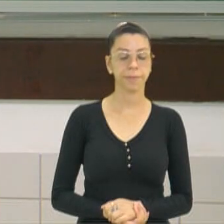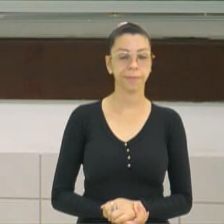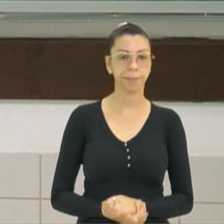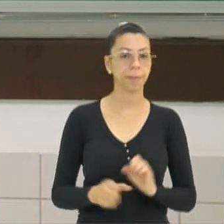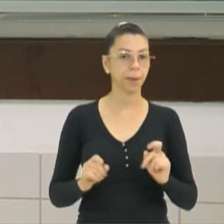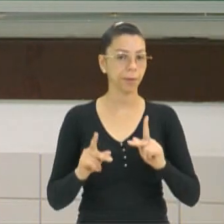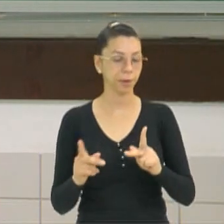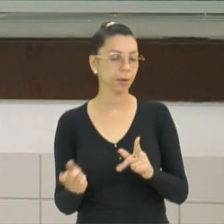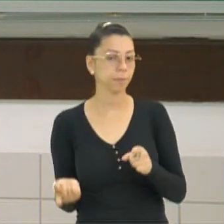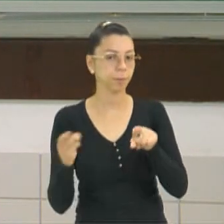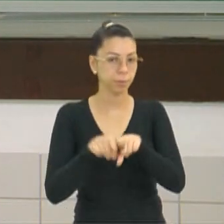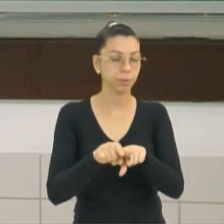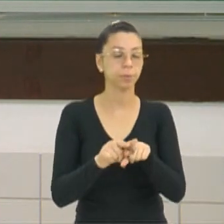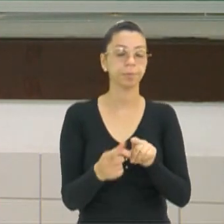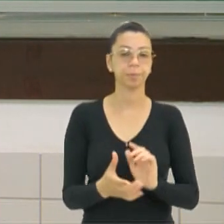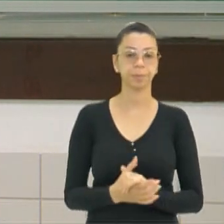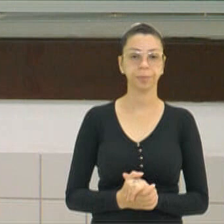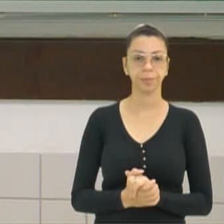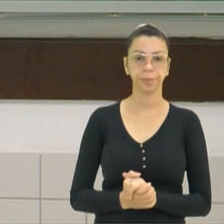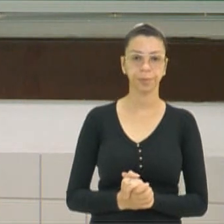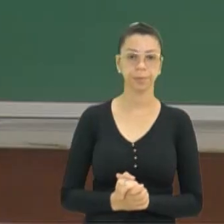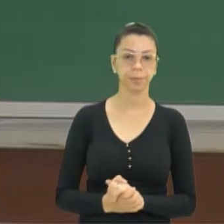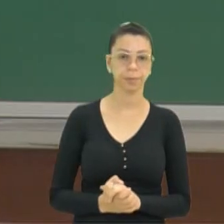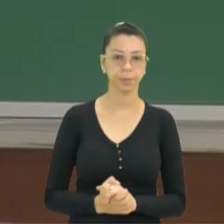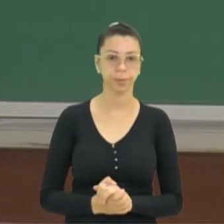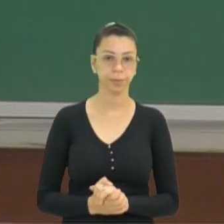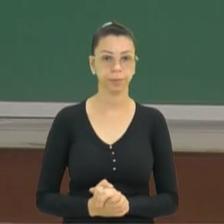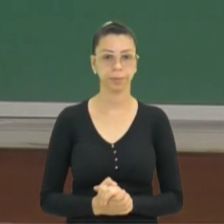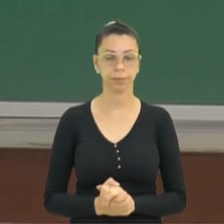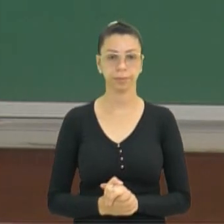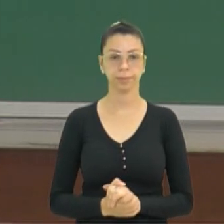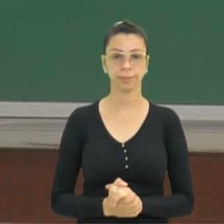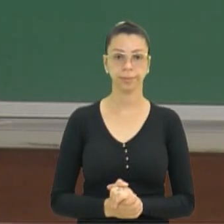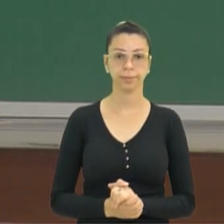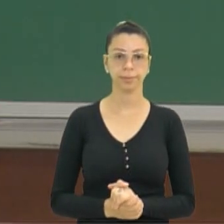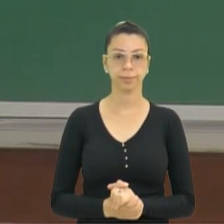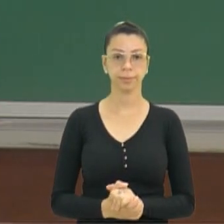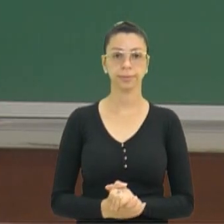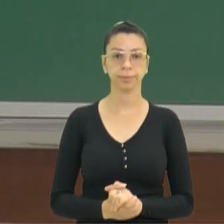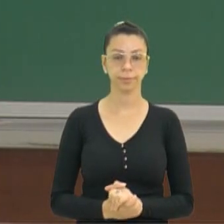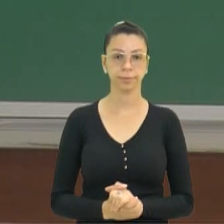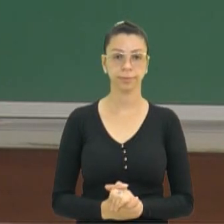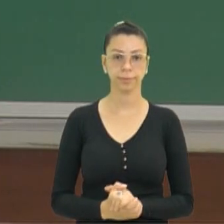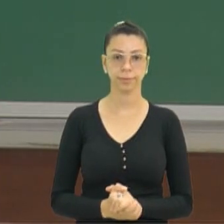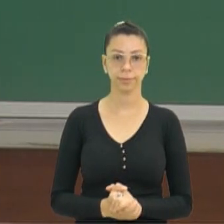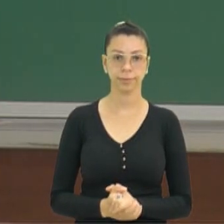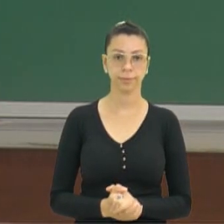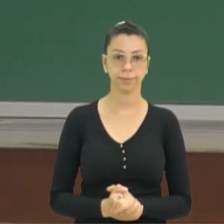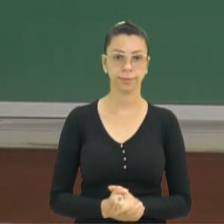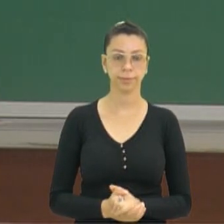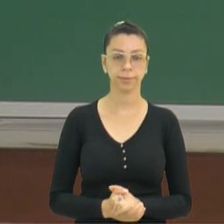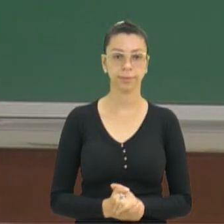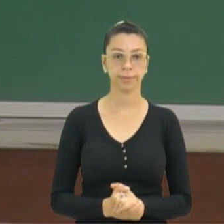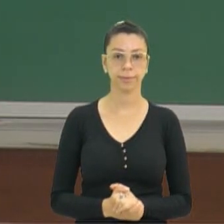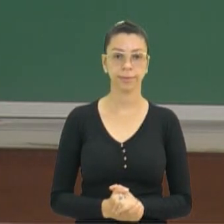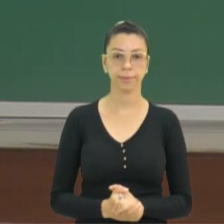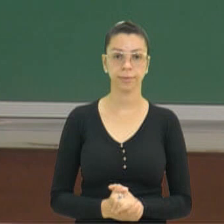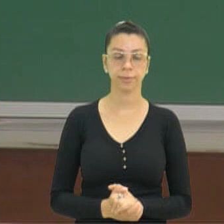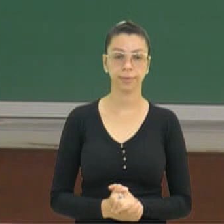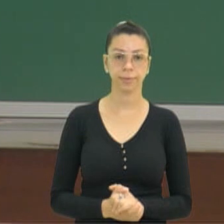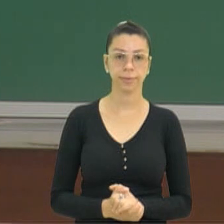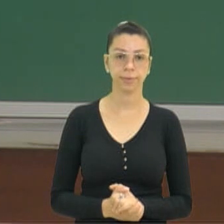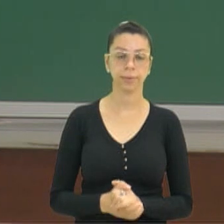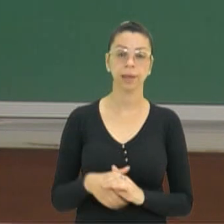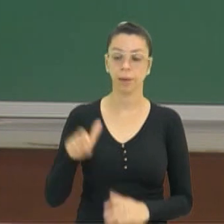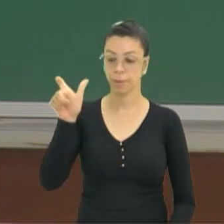Okay, so let's see. Charlotte Bronte was an English writer and poetess. Ela era